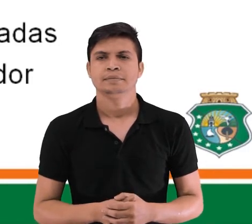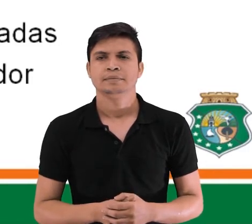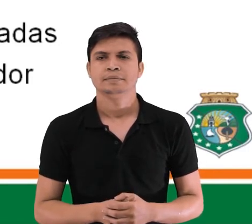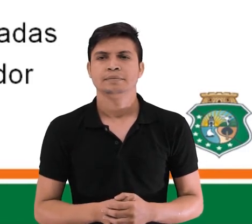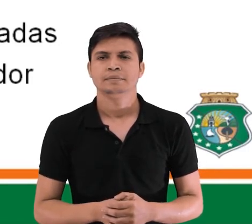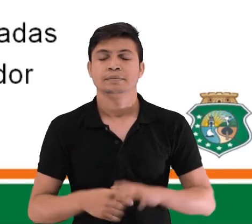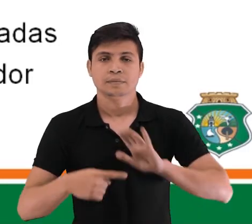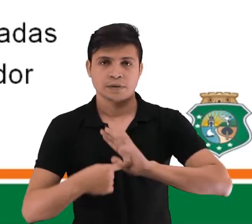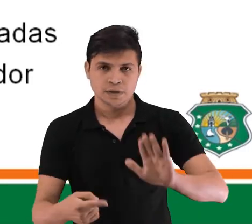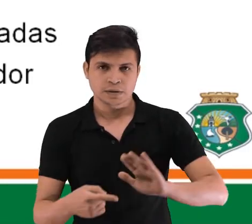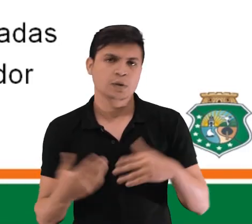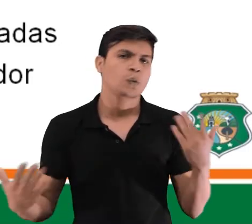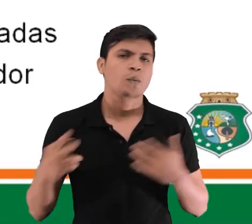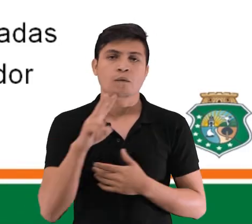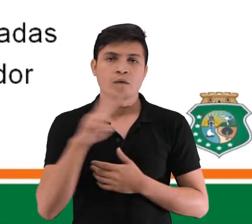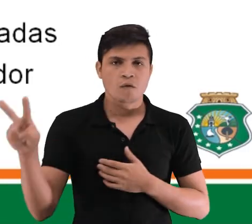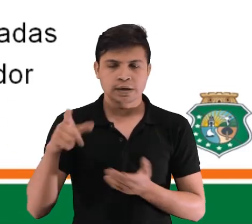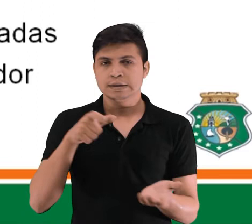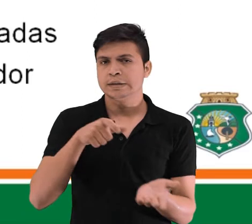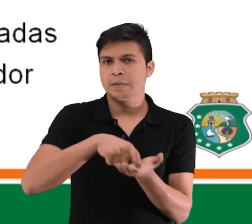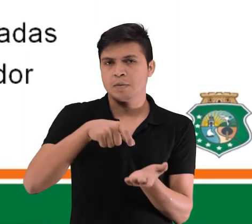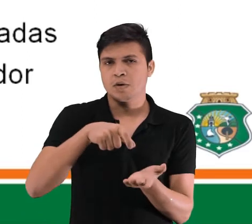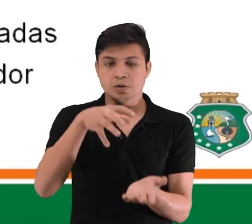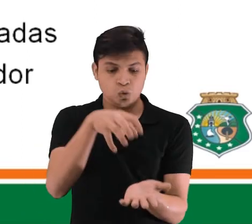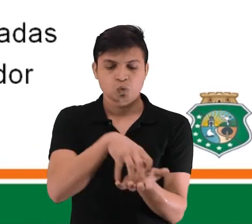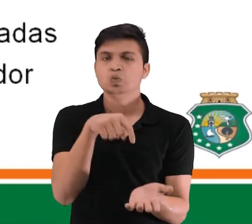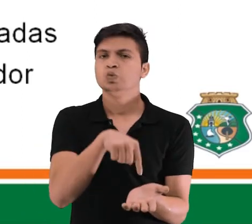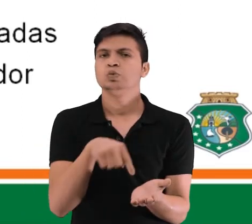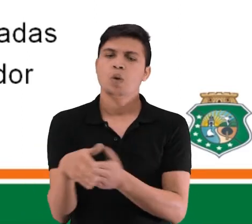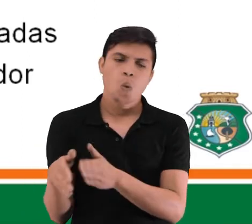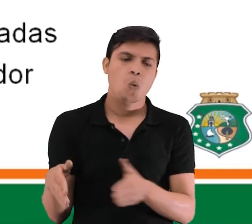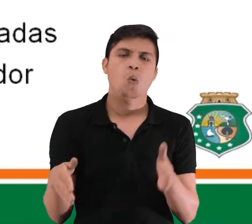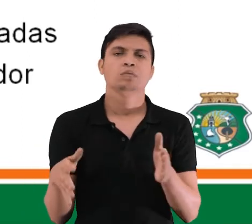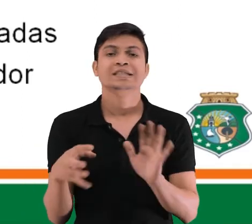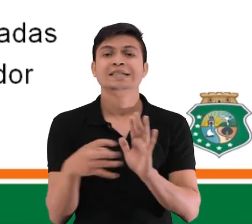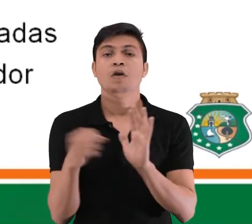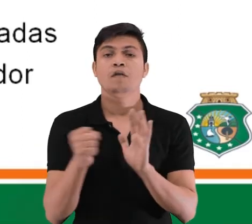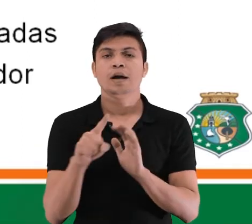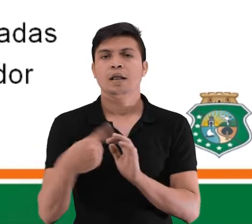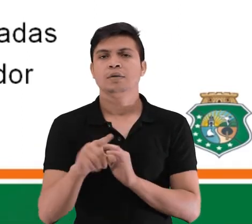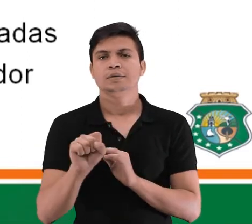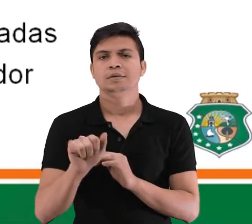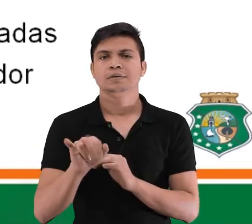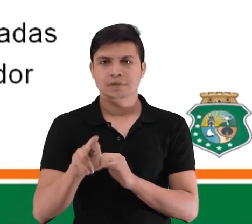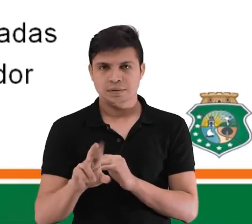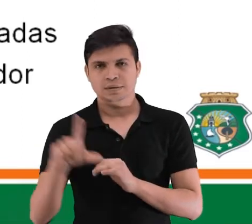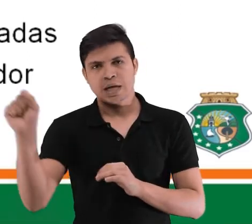Indicar velocidade das memórias e do processador. Salvar e sair.